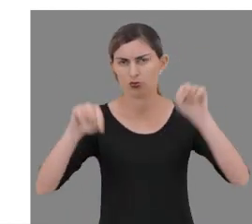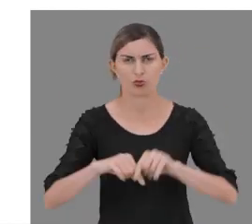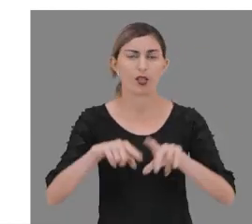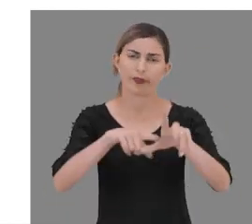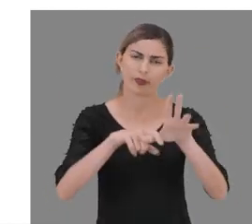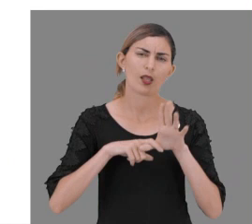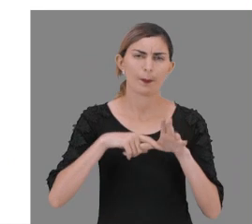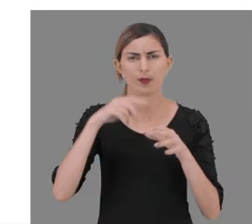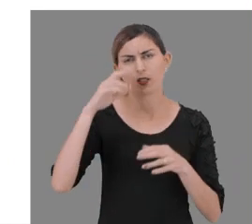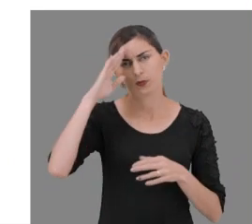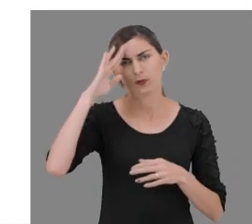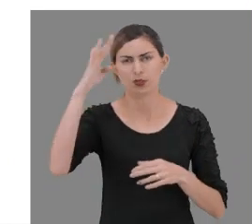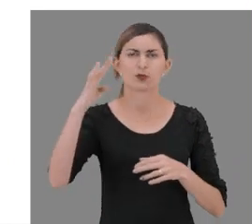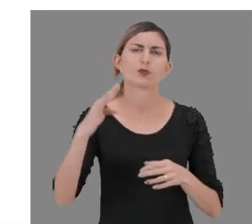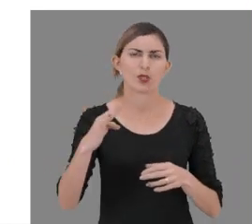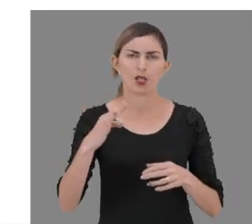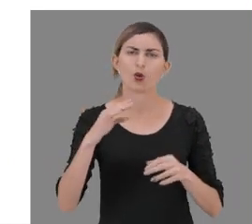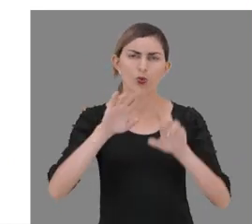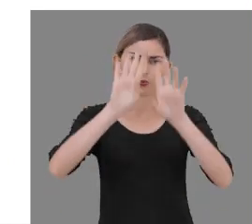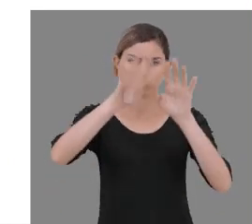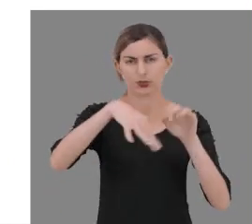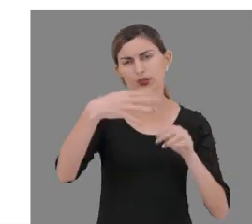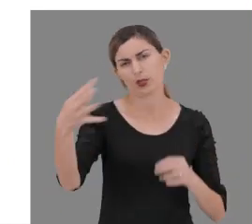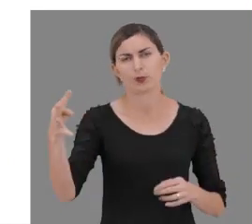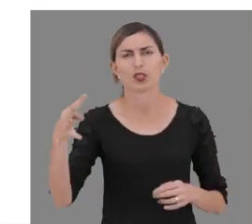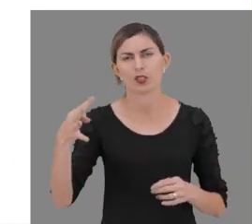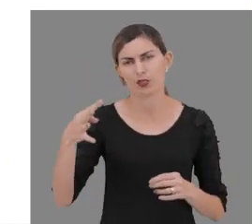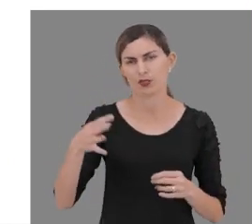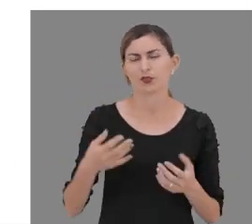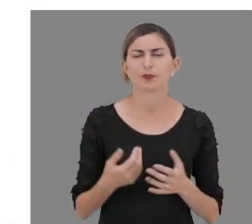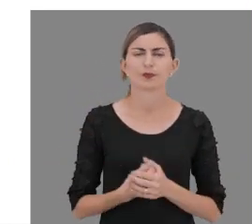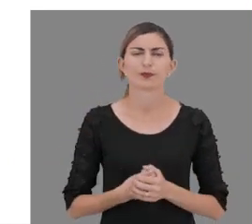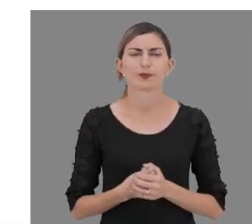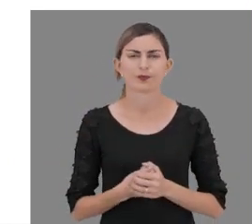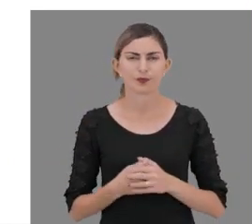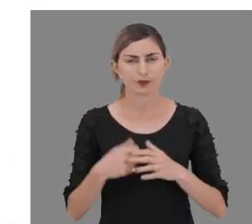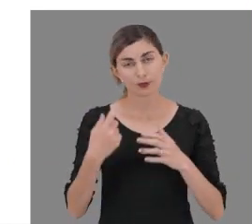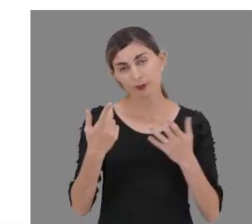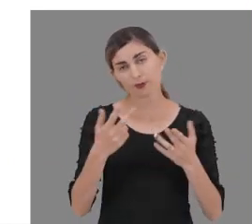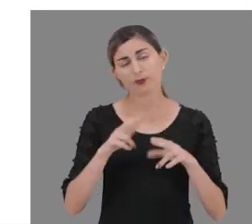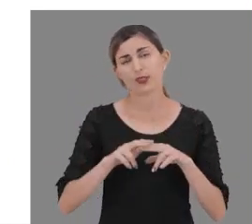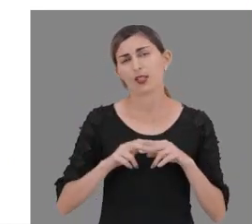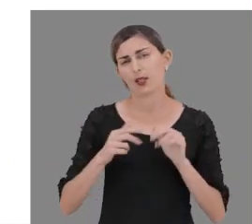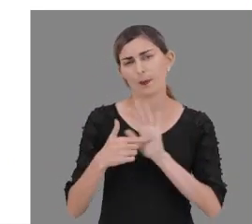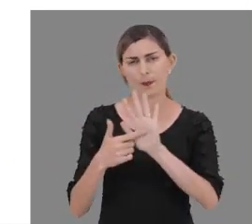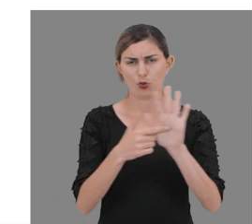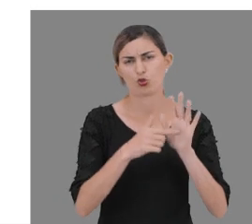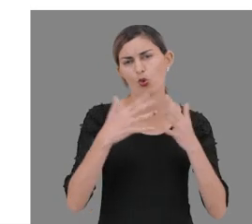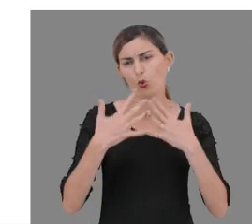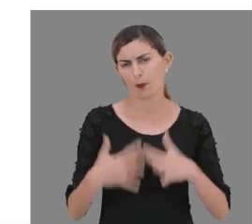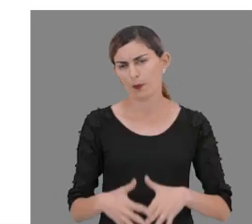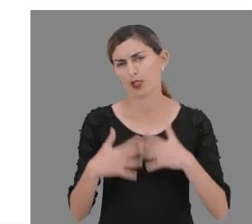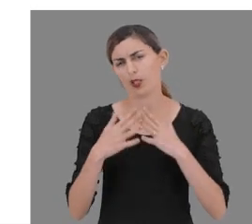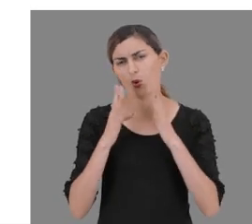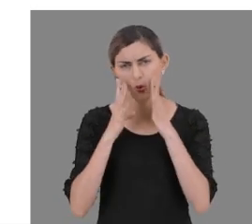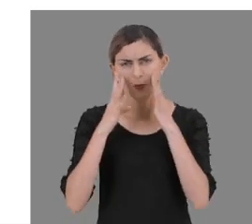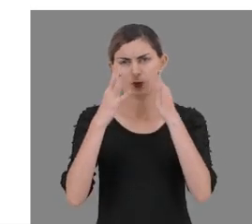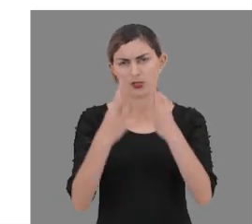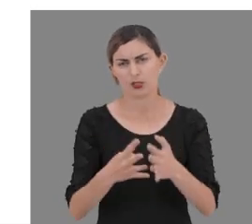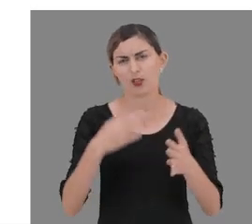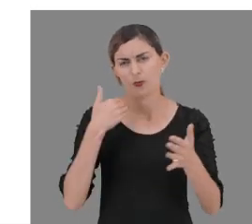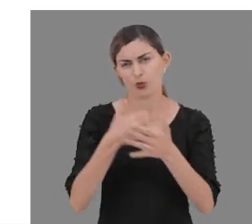que depende da chave principal da tabela em questão. Embora pareça